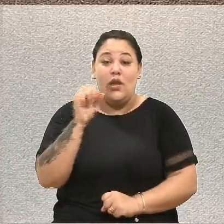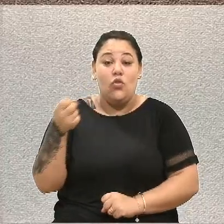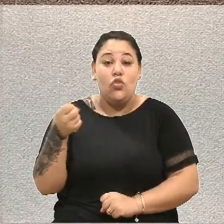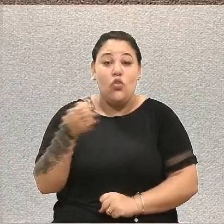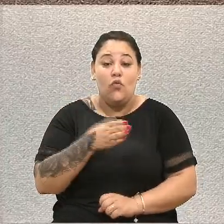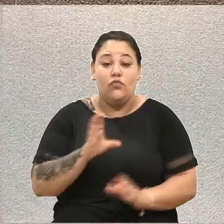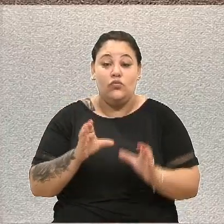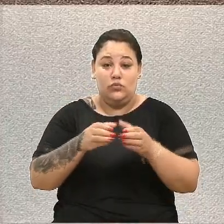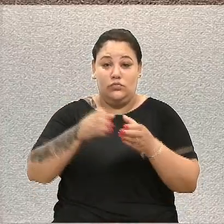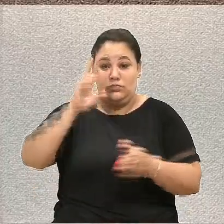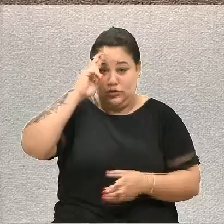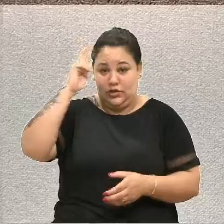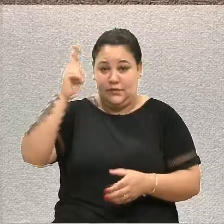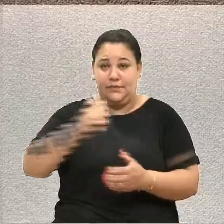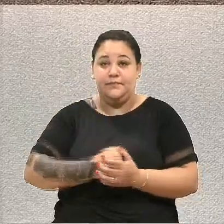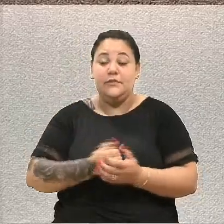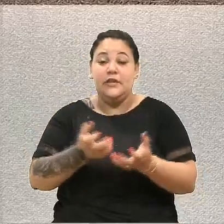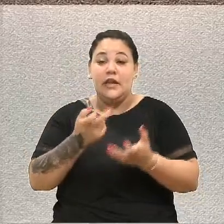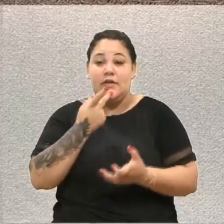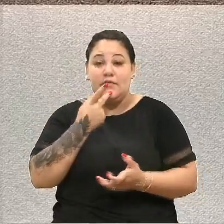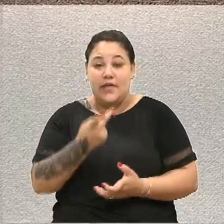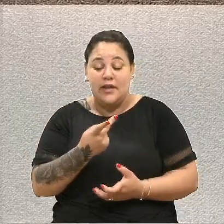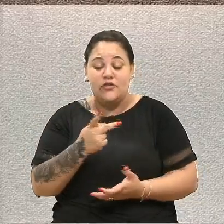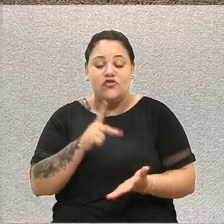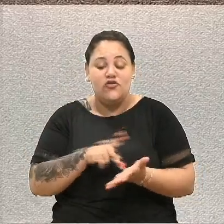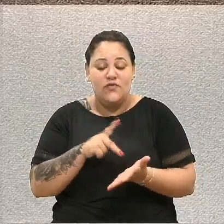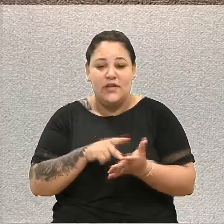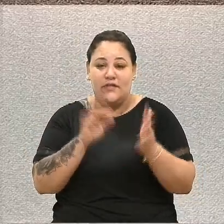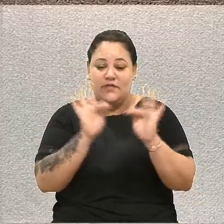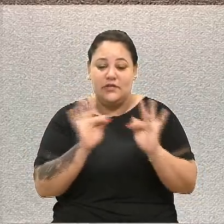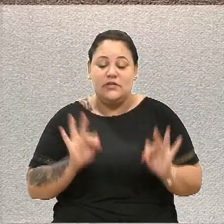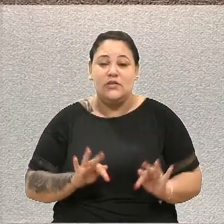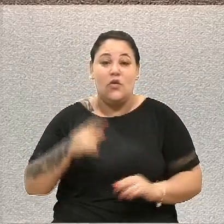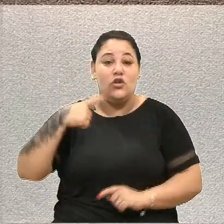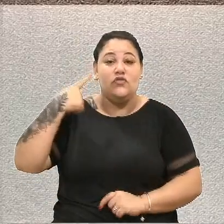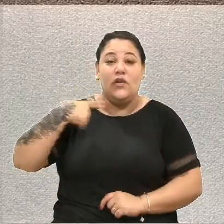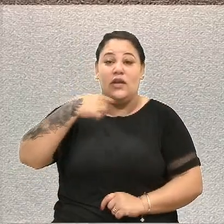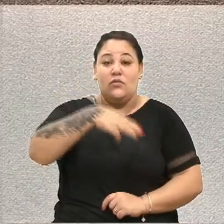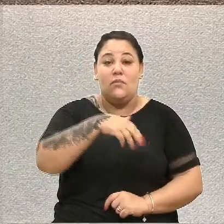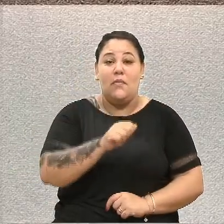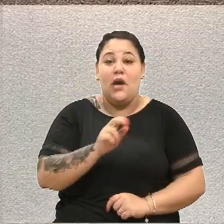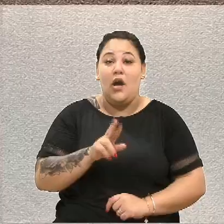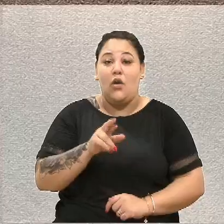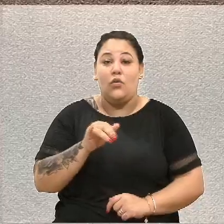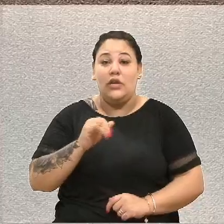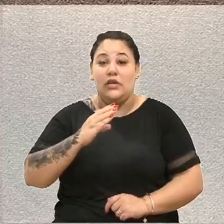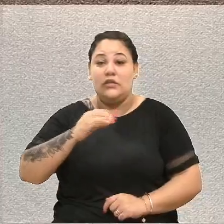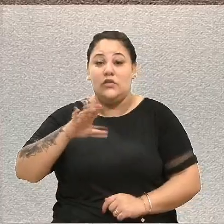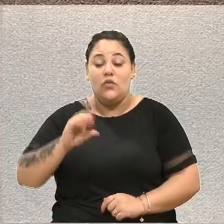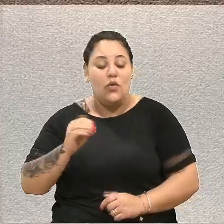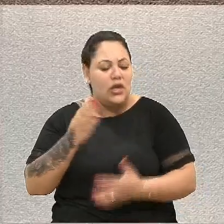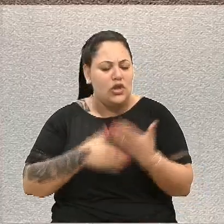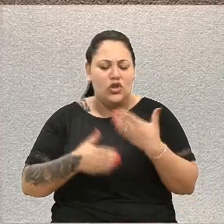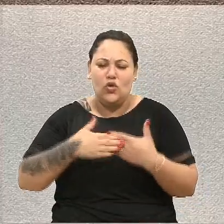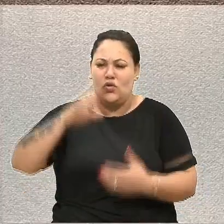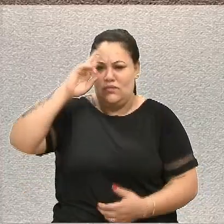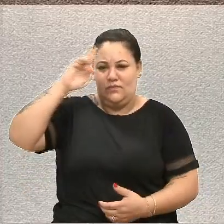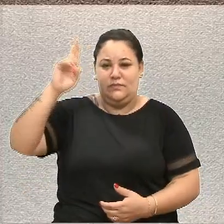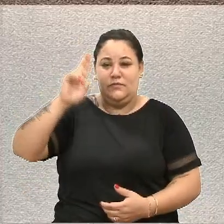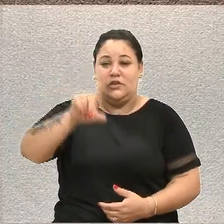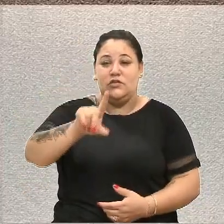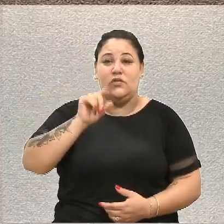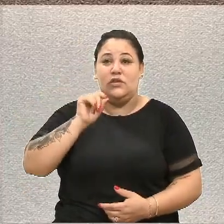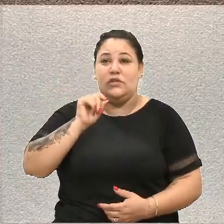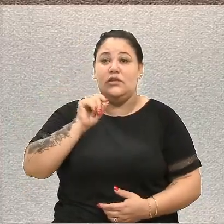diretoria. Quero expressar minhas sinceras felicitações ao advogado Maurício Graziotin e toda a sua diretoria eleita da Ordem